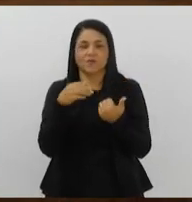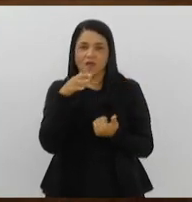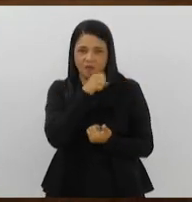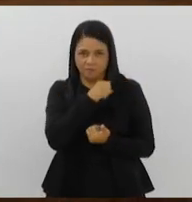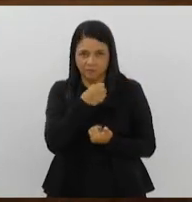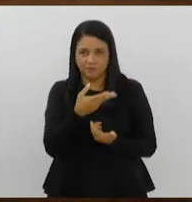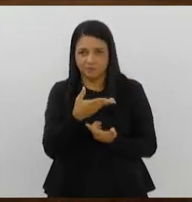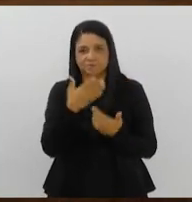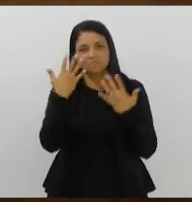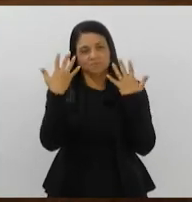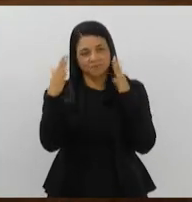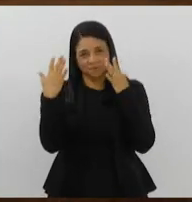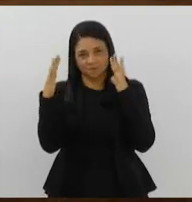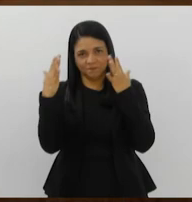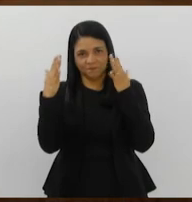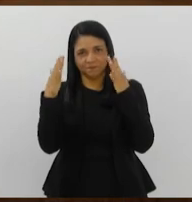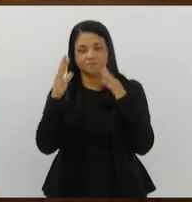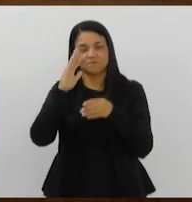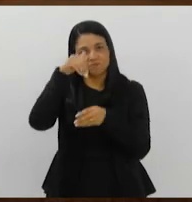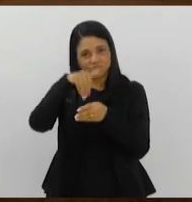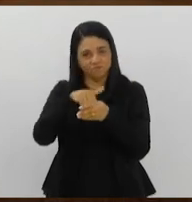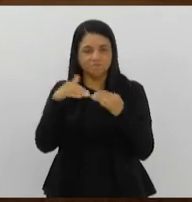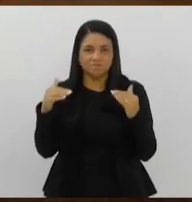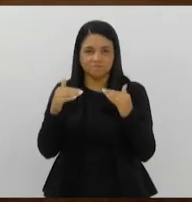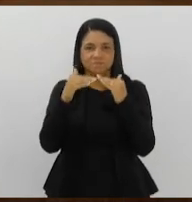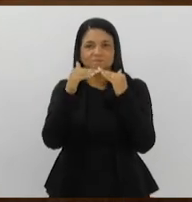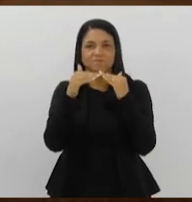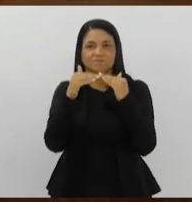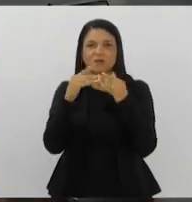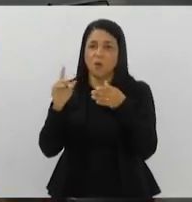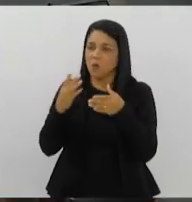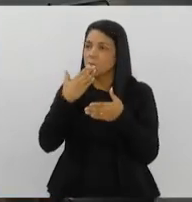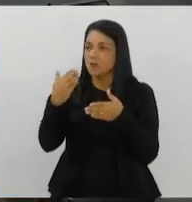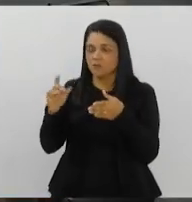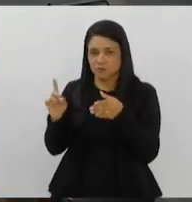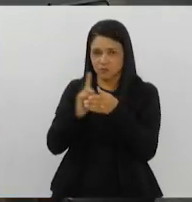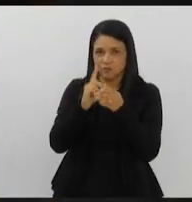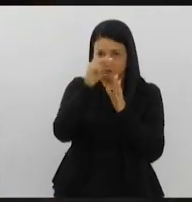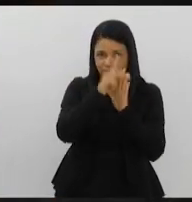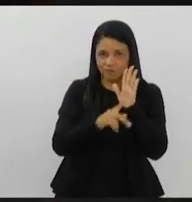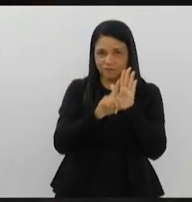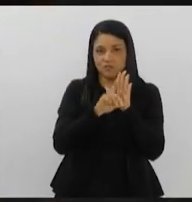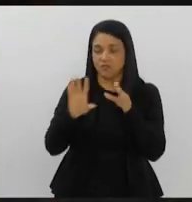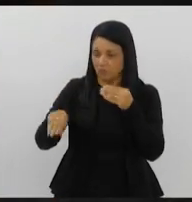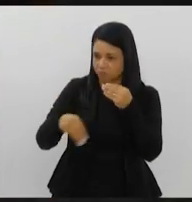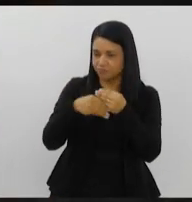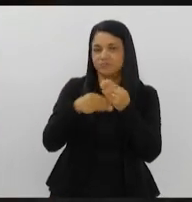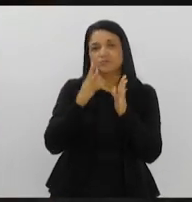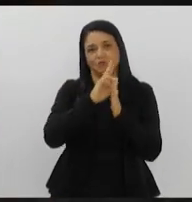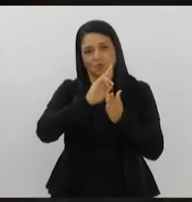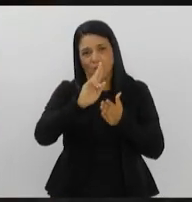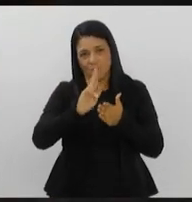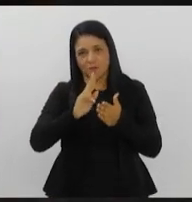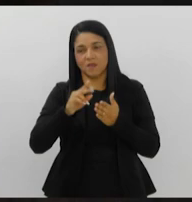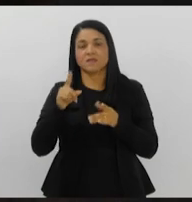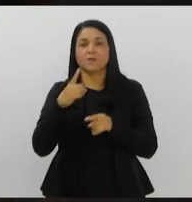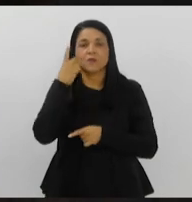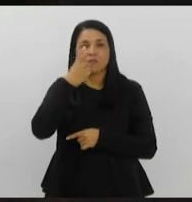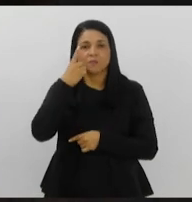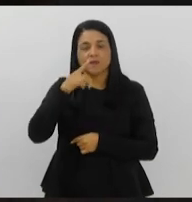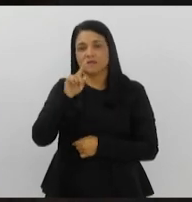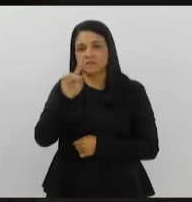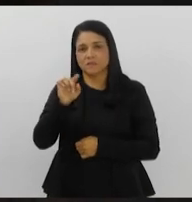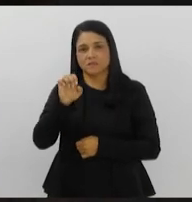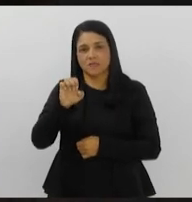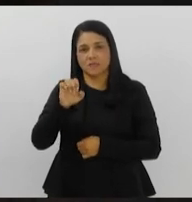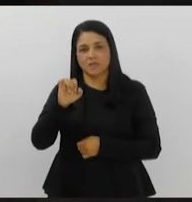possível. Parabéns, meu voto é favorável e eu peço qual autoria? Já está incluso o nome de Vossa Excelência, também da deputada Zeidan,